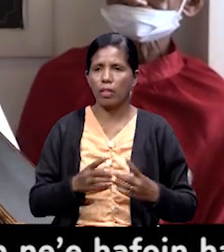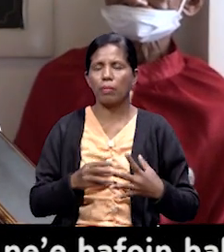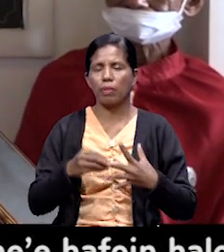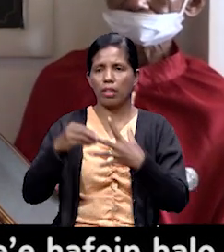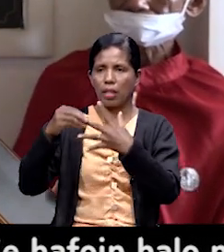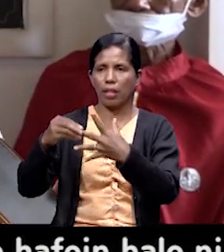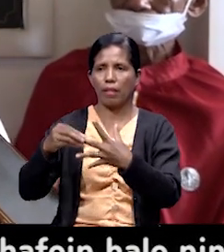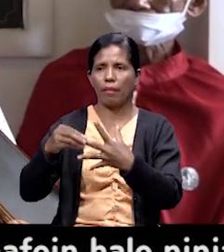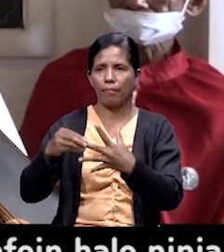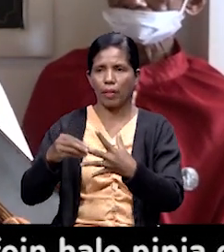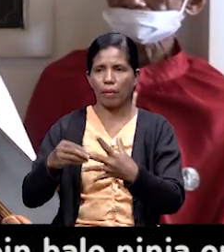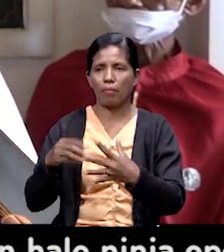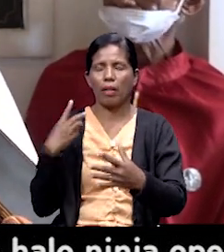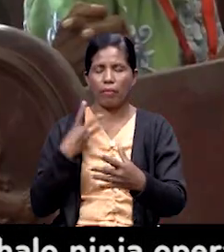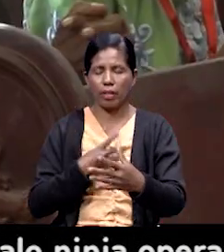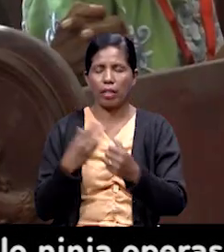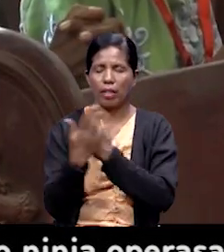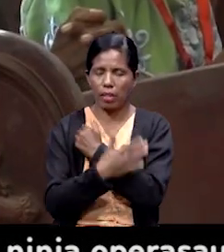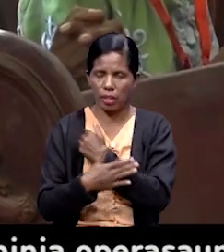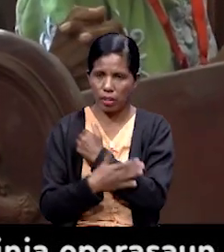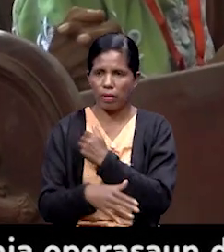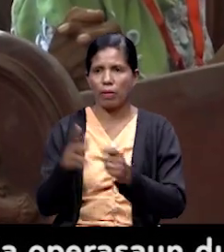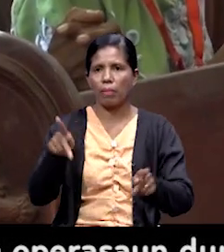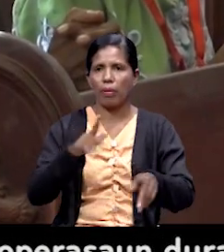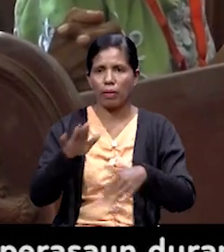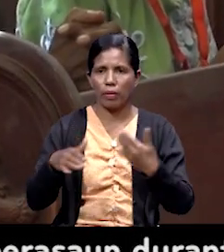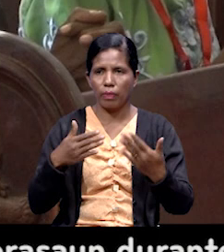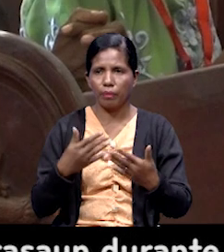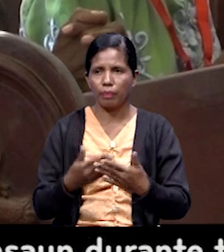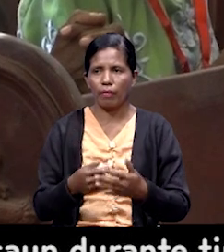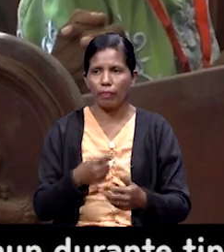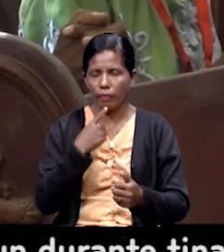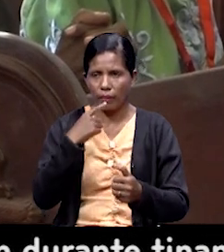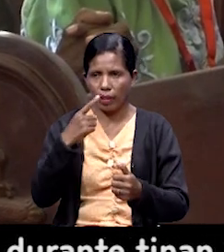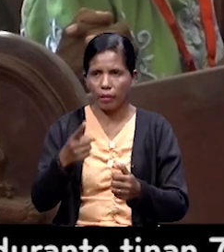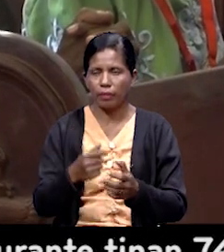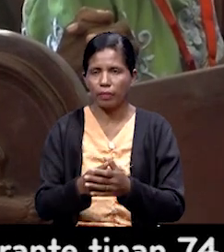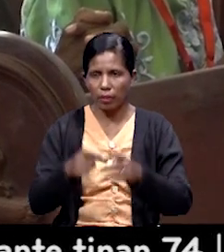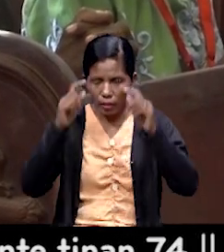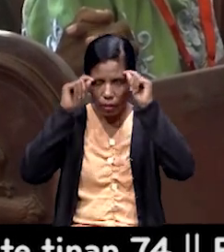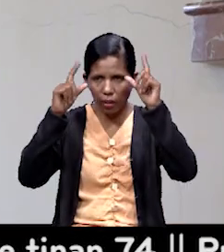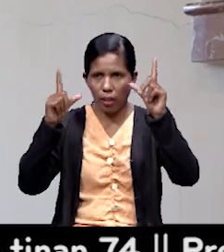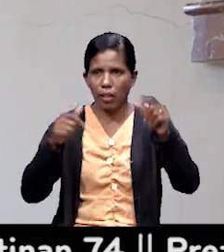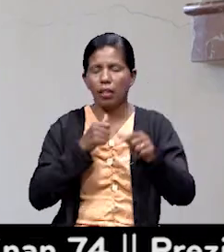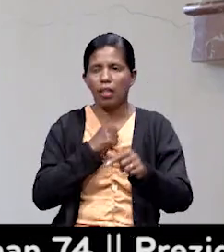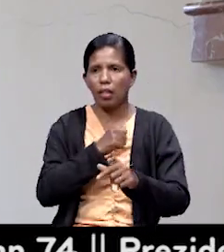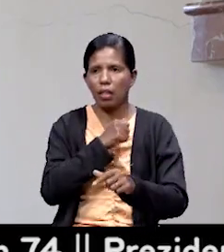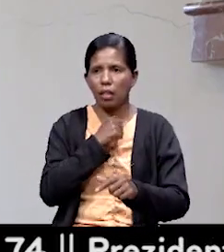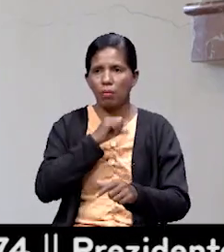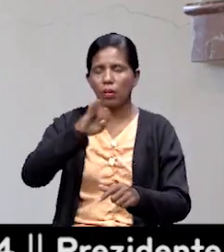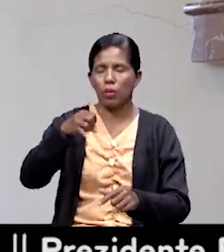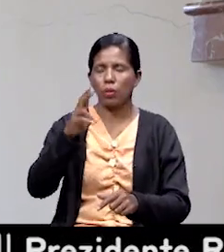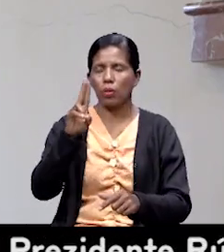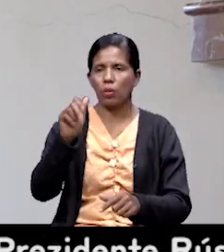ba iha rai no povo da ne. Além de nei superior regional Jesuita Timor Leste, Padre Joaquim Sarmento